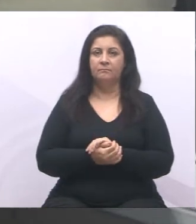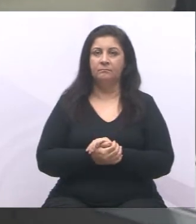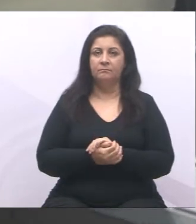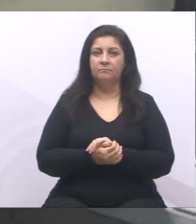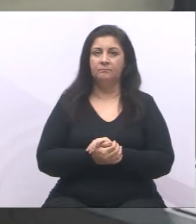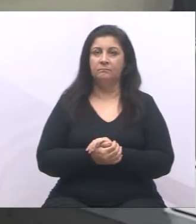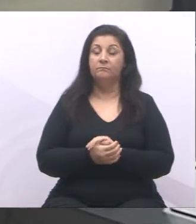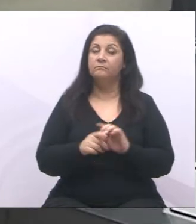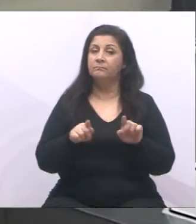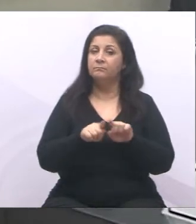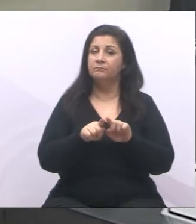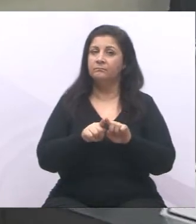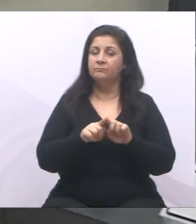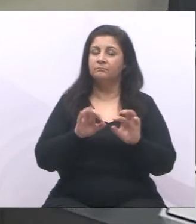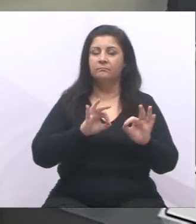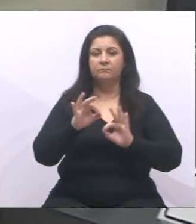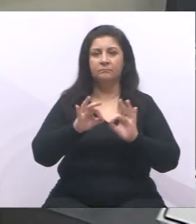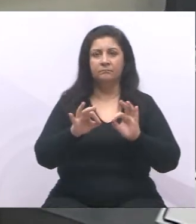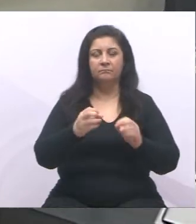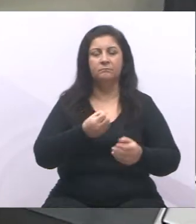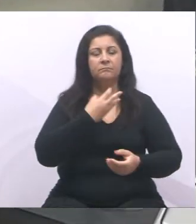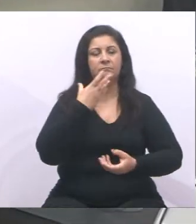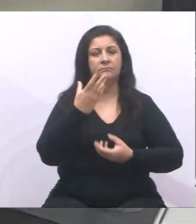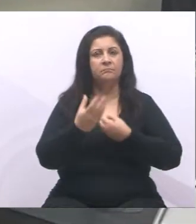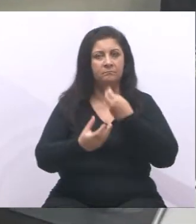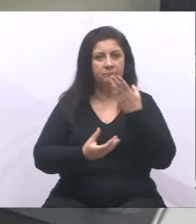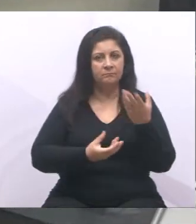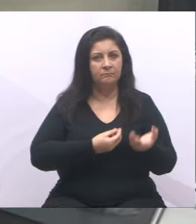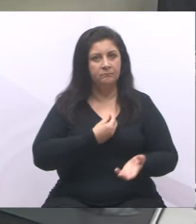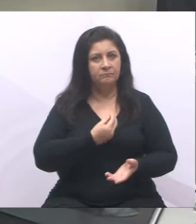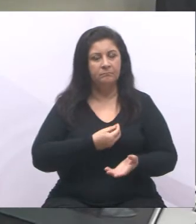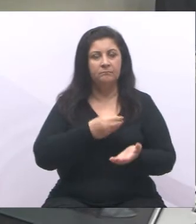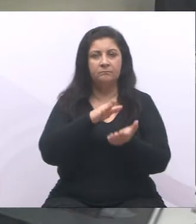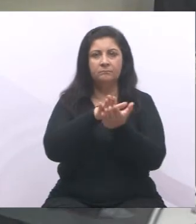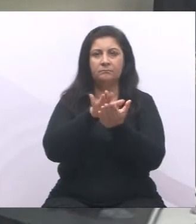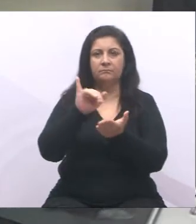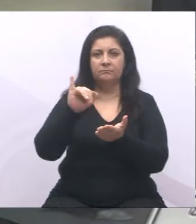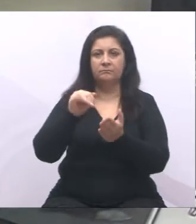e promovendo o bem-estar de Jacareí.